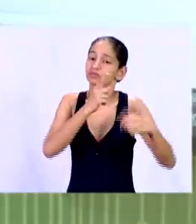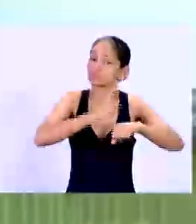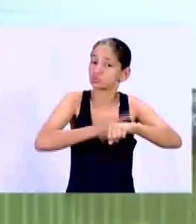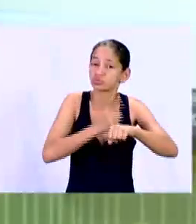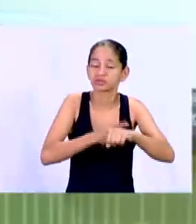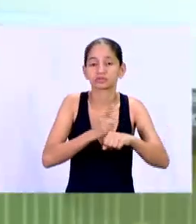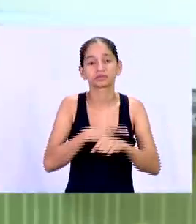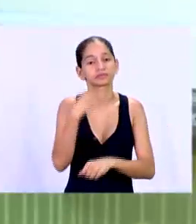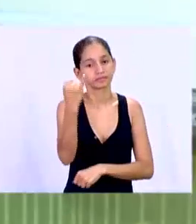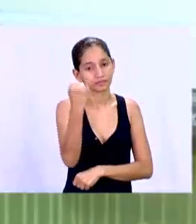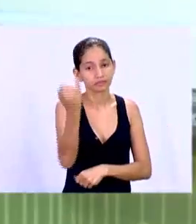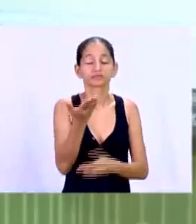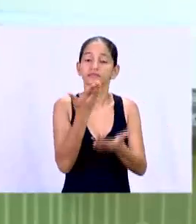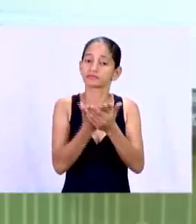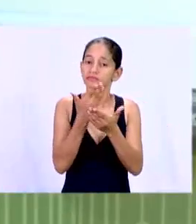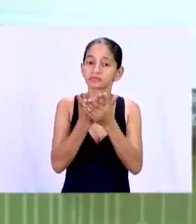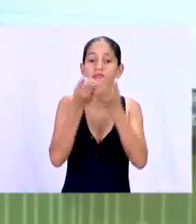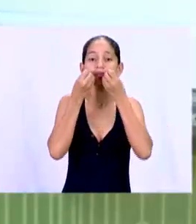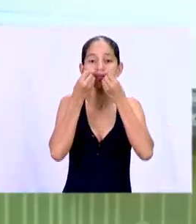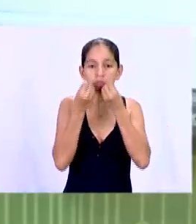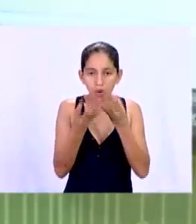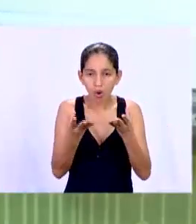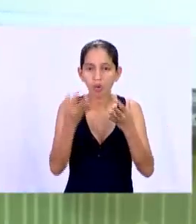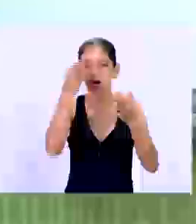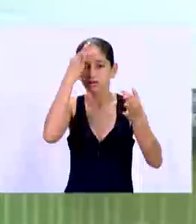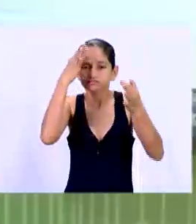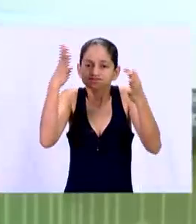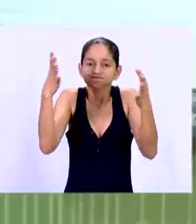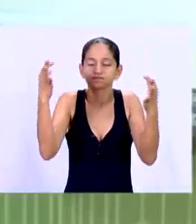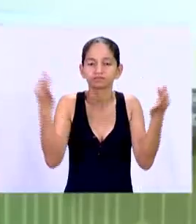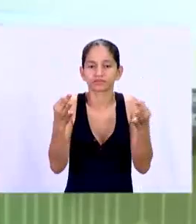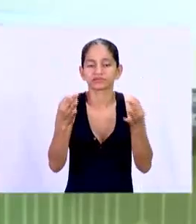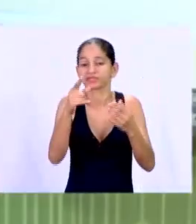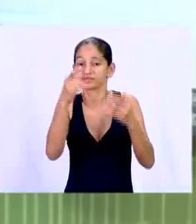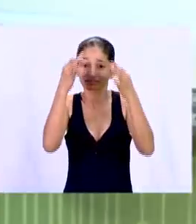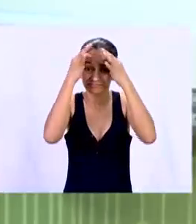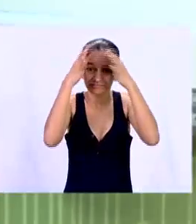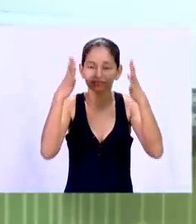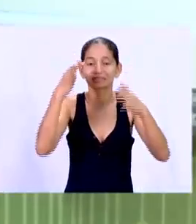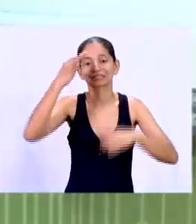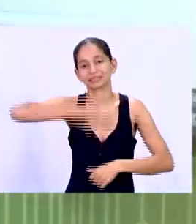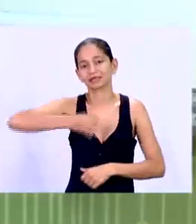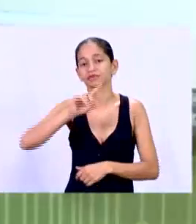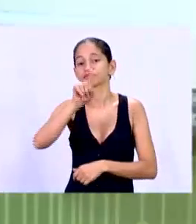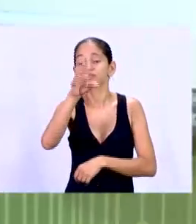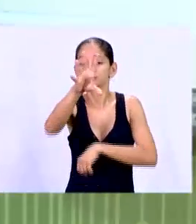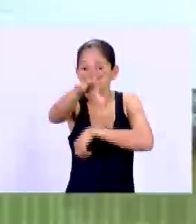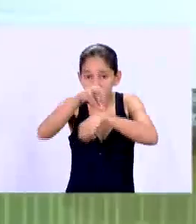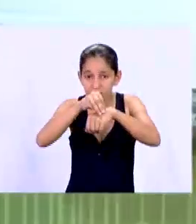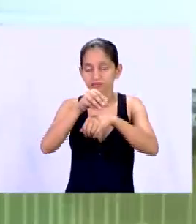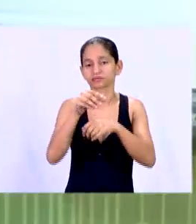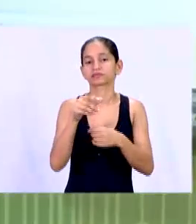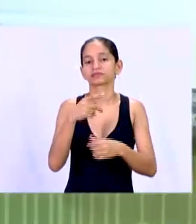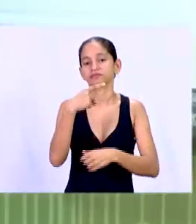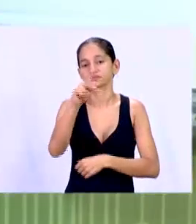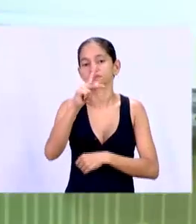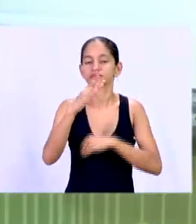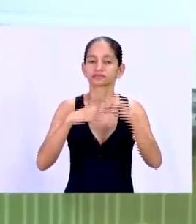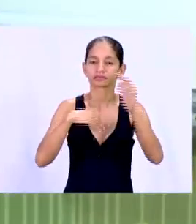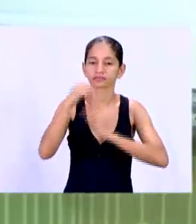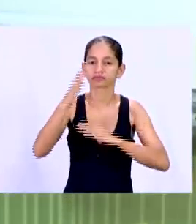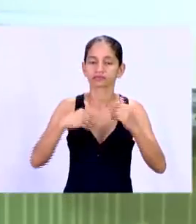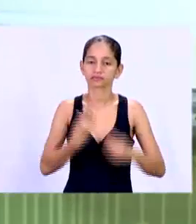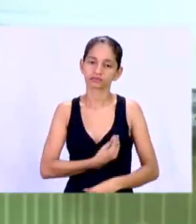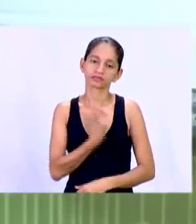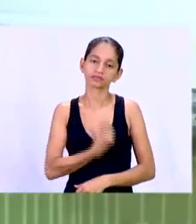essa aula fique bem, assim, seja bastante trabalhada, que vocês levem isso realmente para a vida profissional,